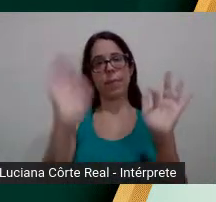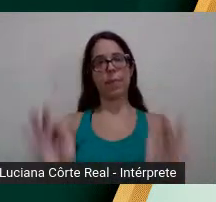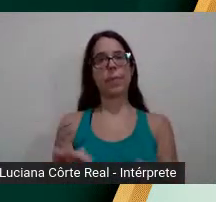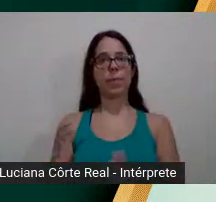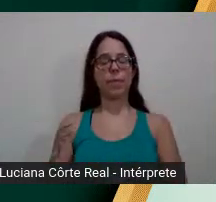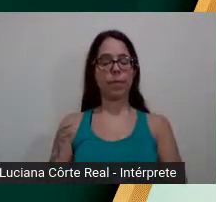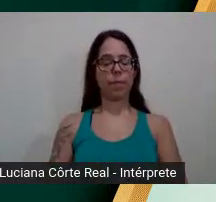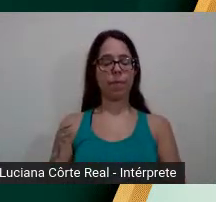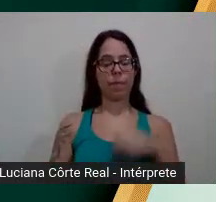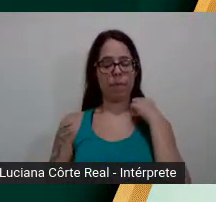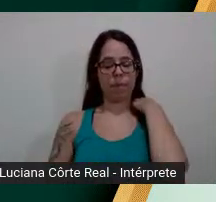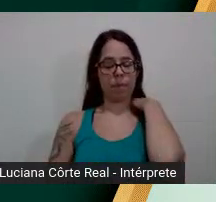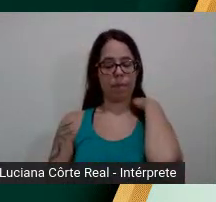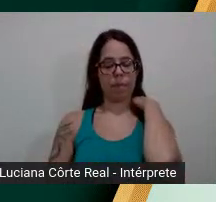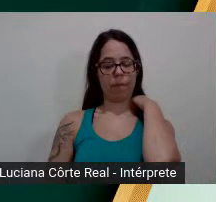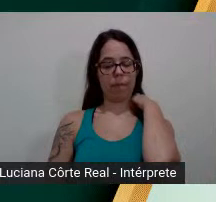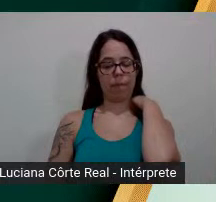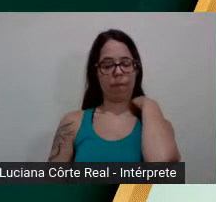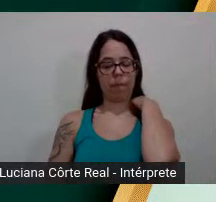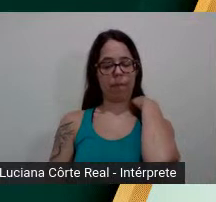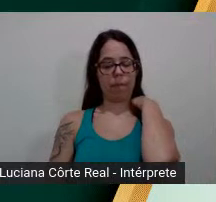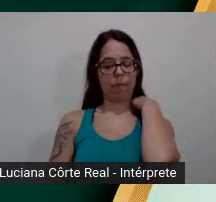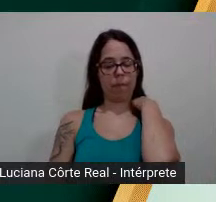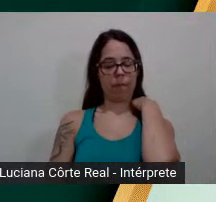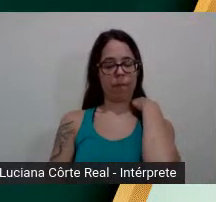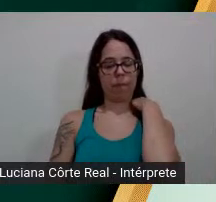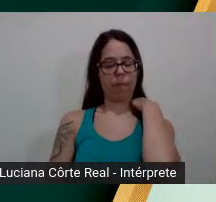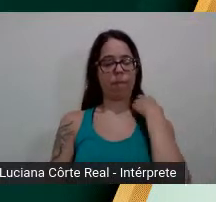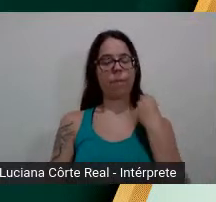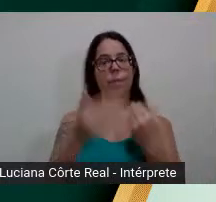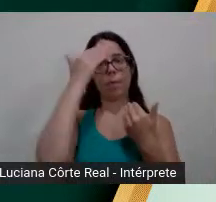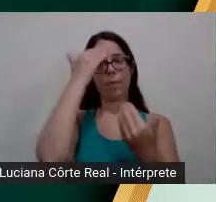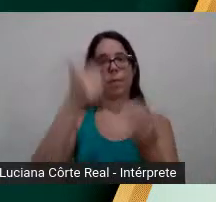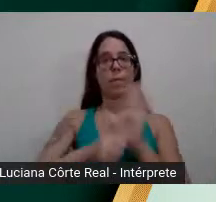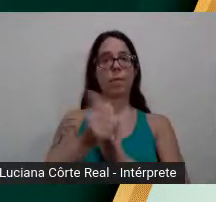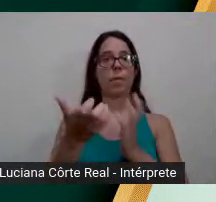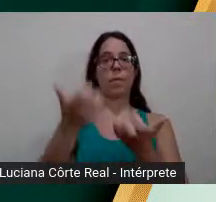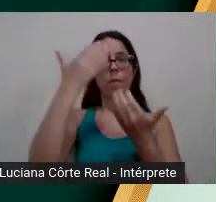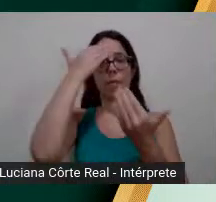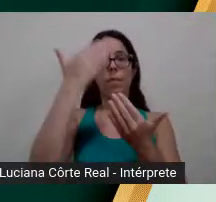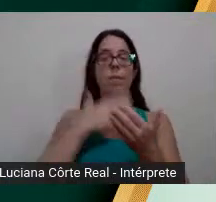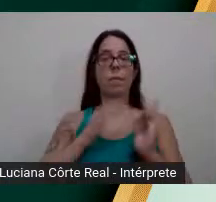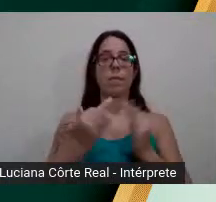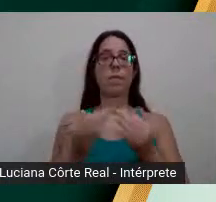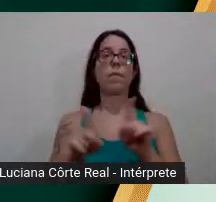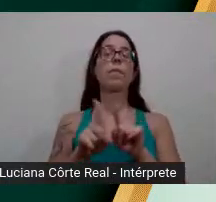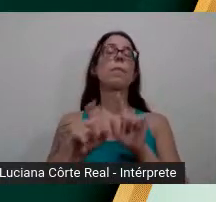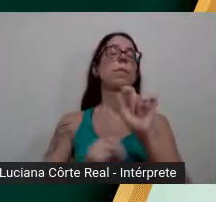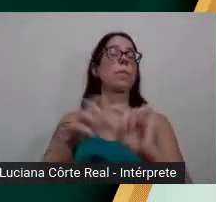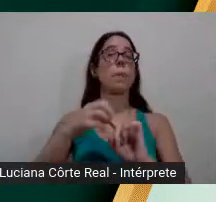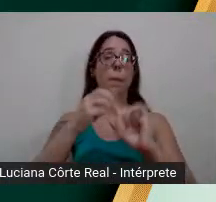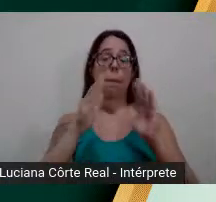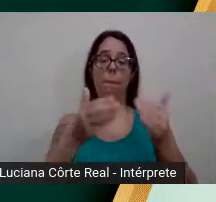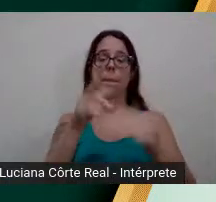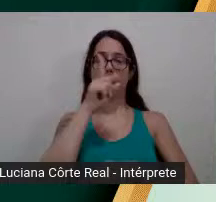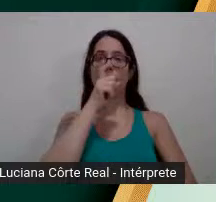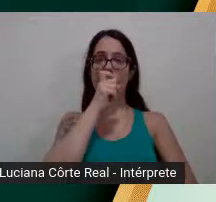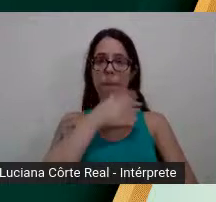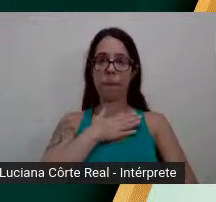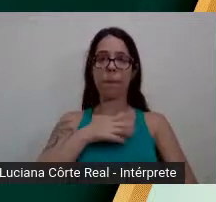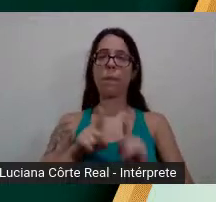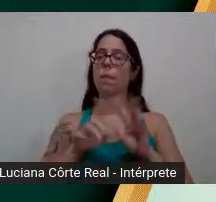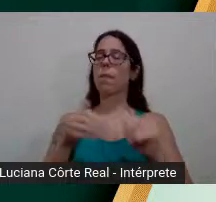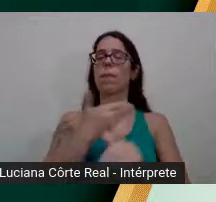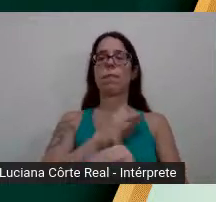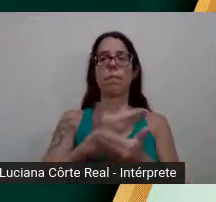felicidades. Muito obrigada. Primeiramente, eu quero agradecer a minha família, principalmente aos meus pais, a todos os meus